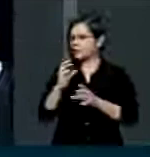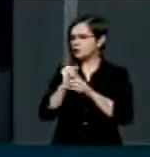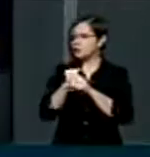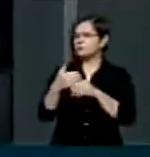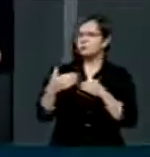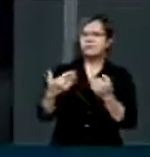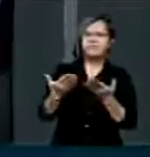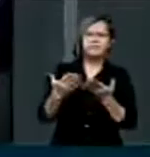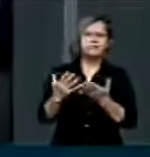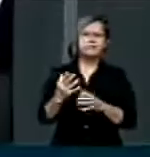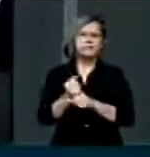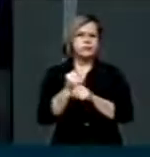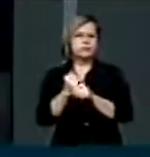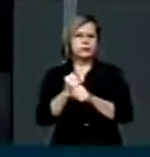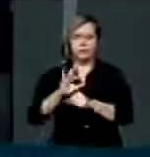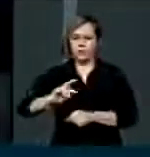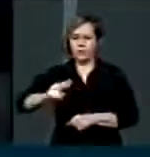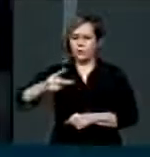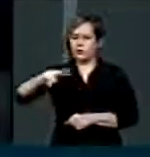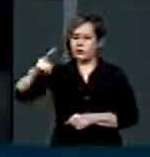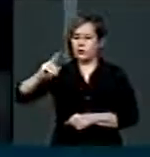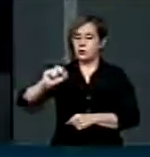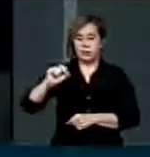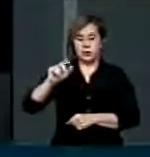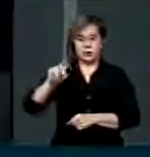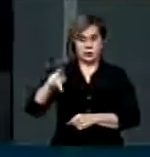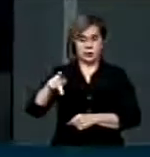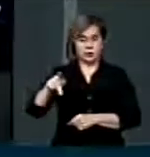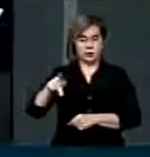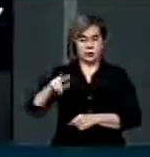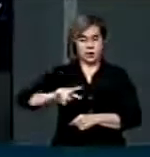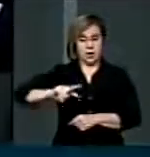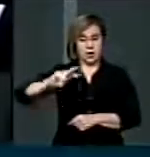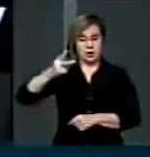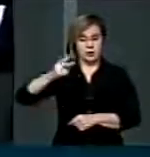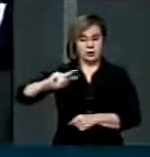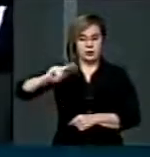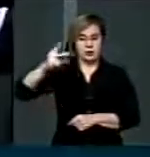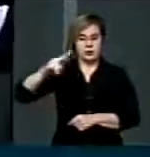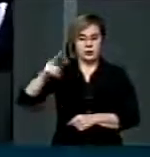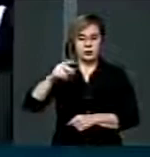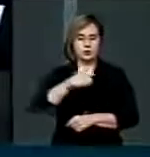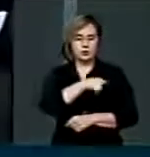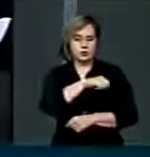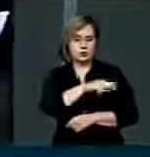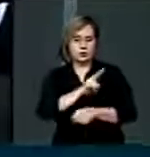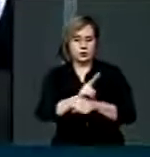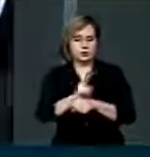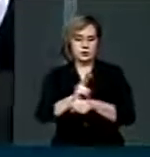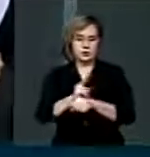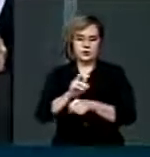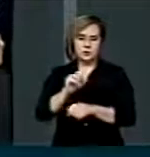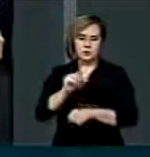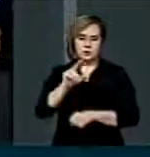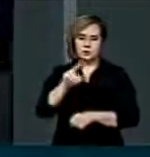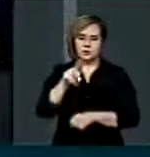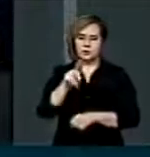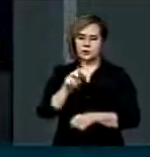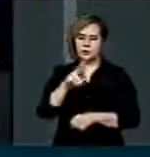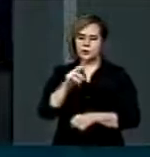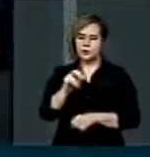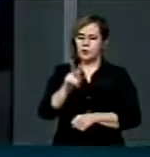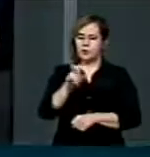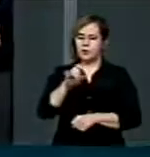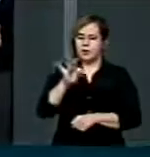preside o fator previdenciário é a lógica do ajuste fiscal, é a lógica do superávit primário, é